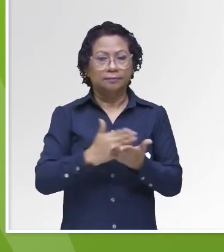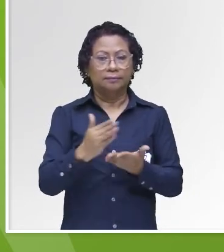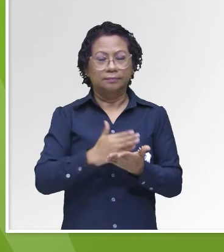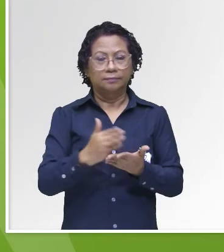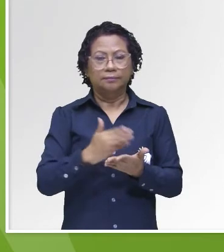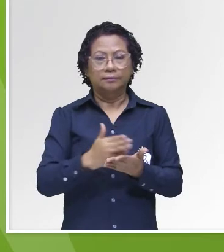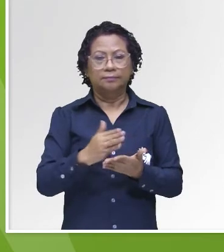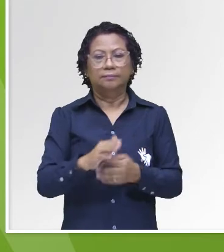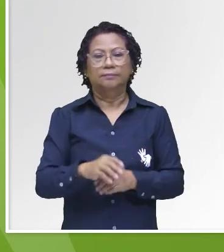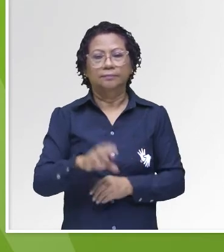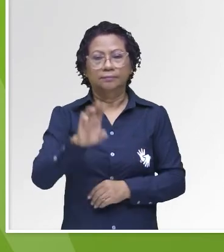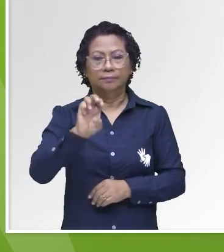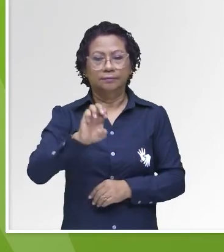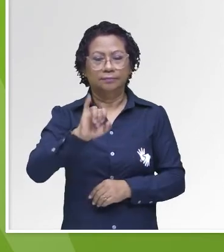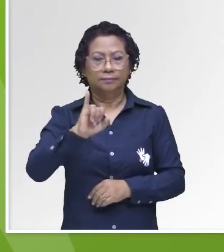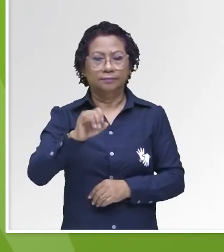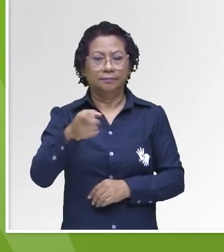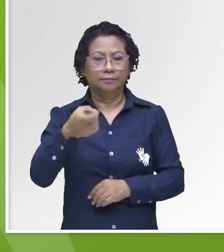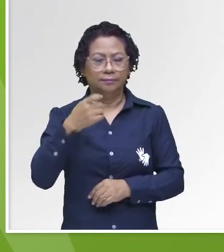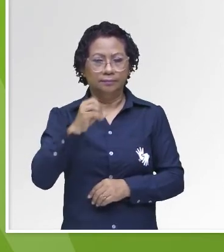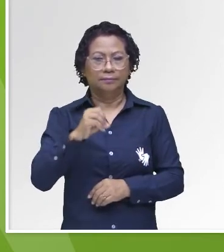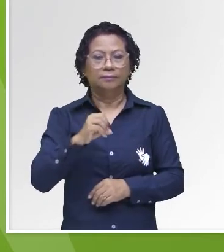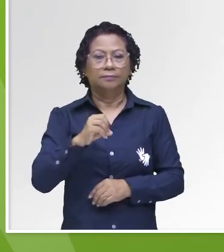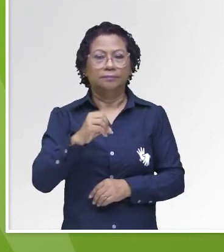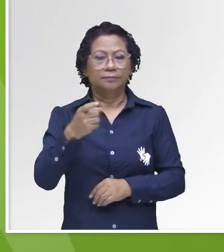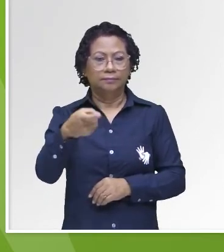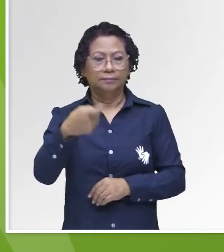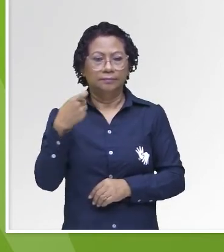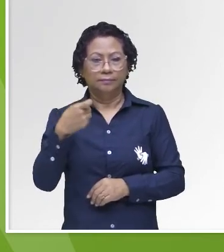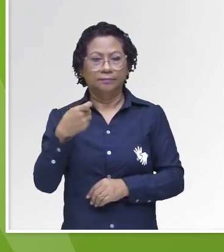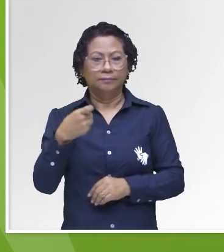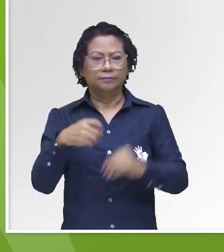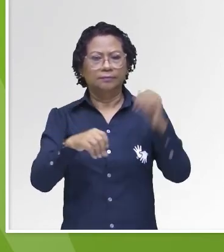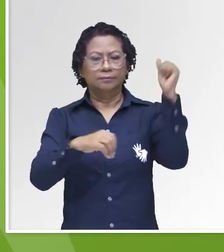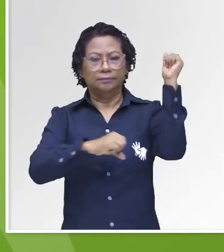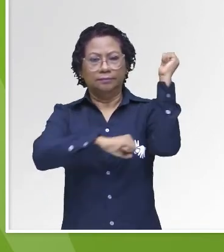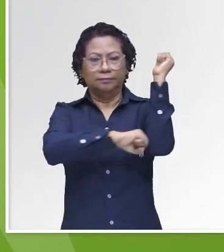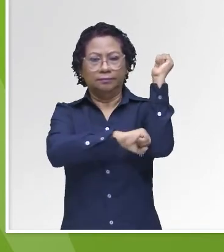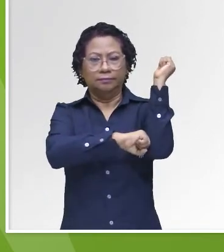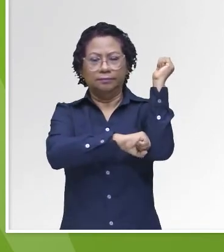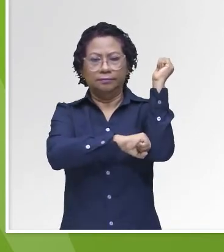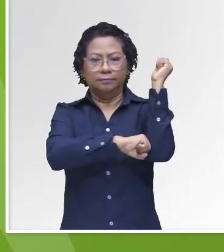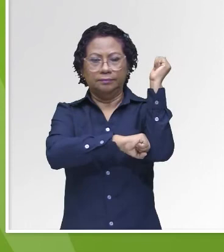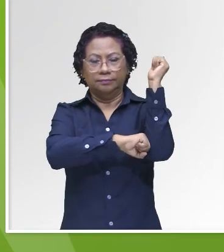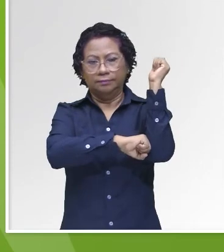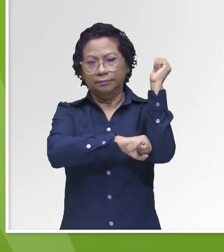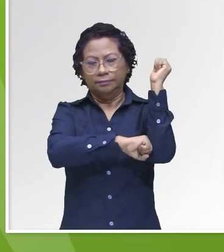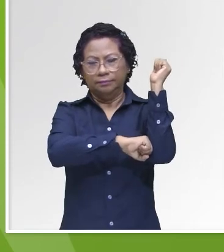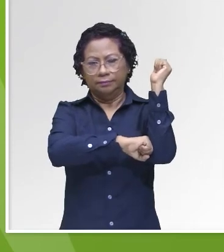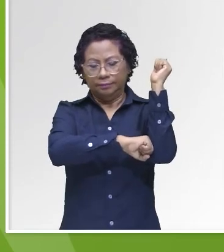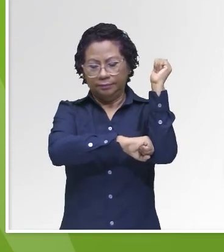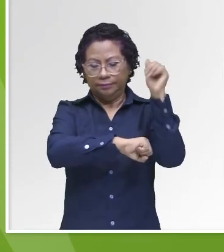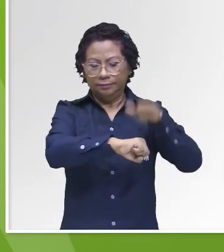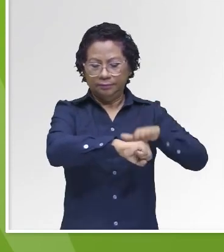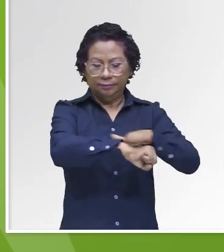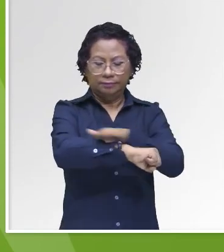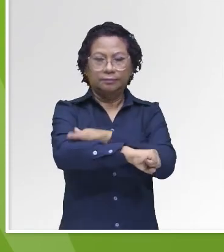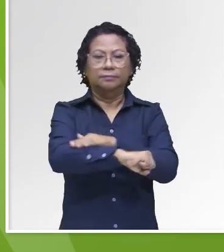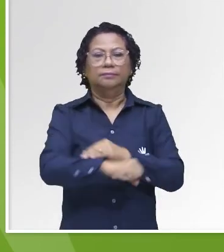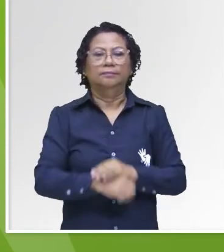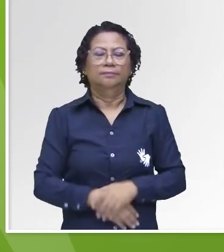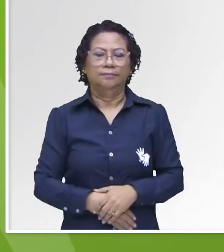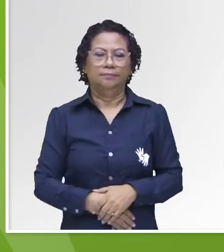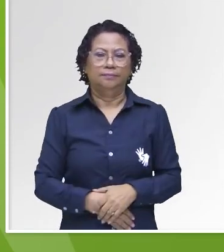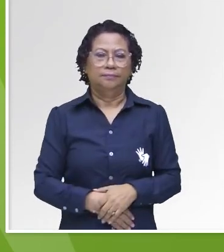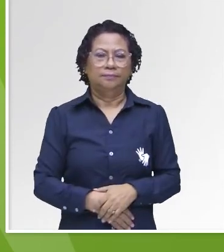no eixo x. O que é o eixo x? É a horizontal, beleza? E na horizontal